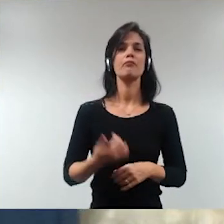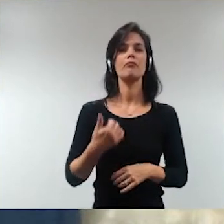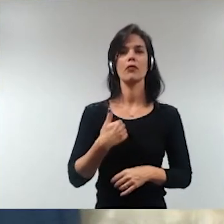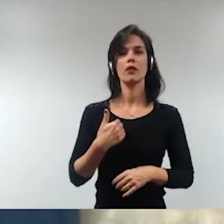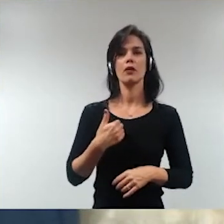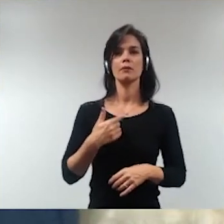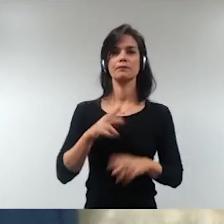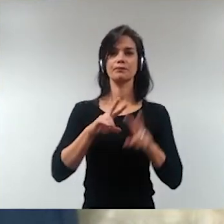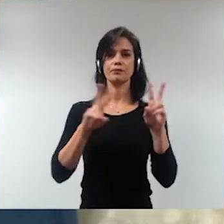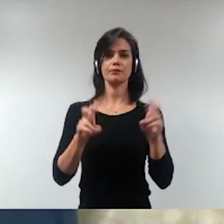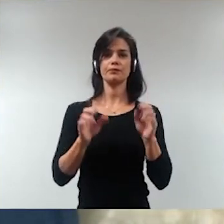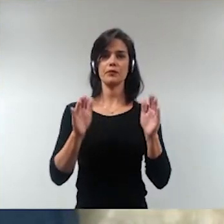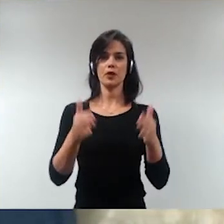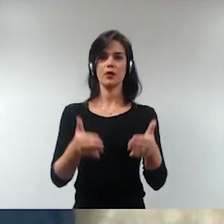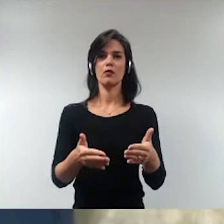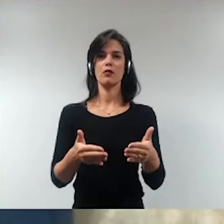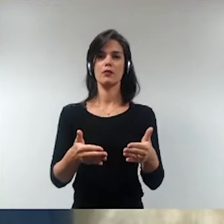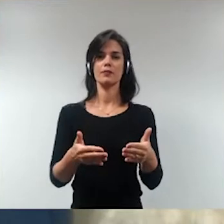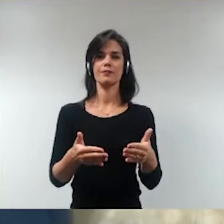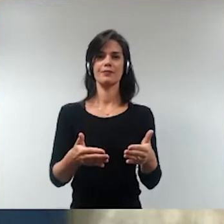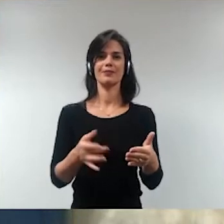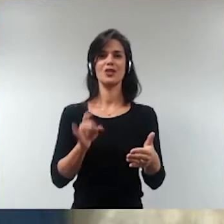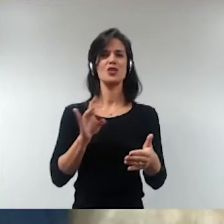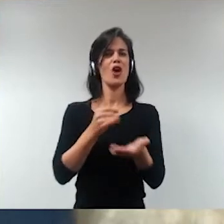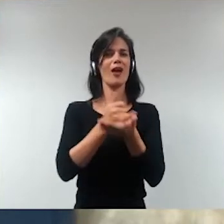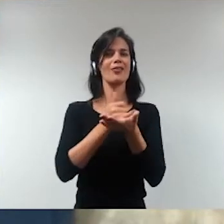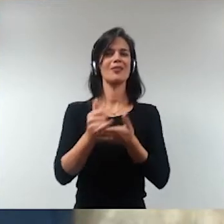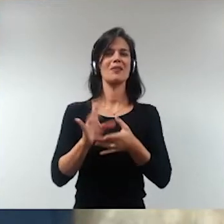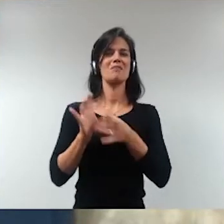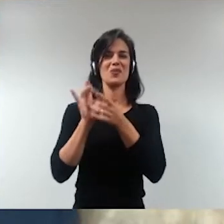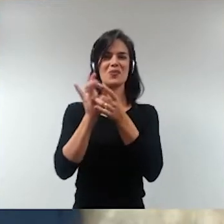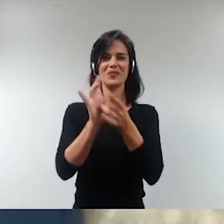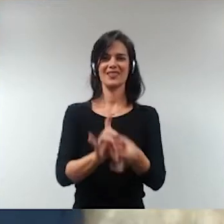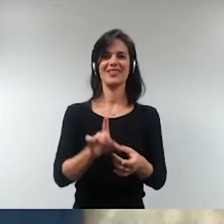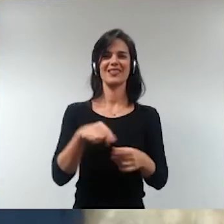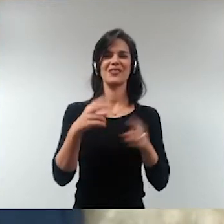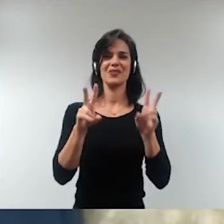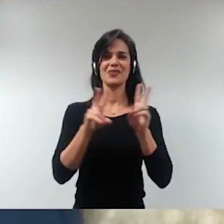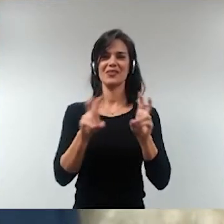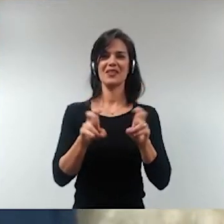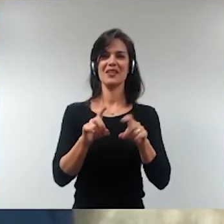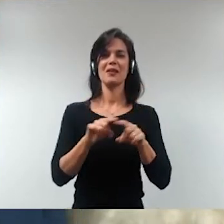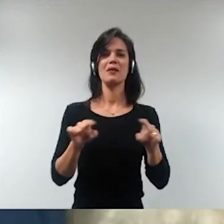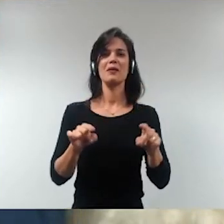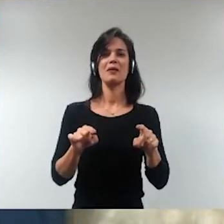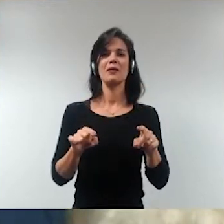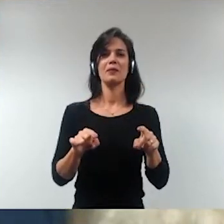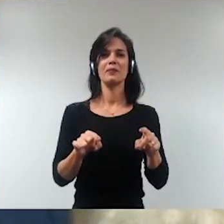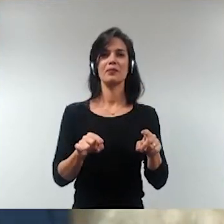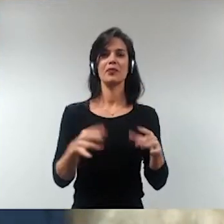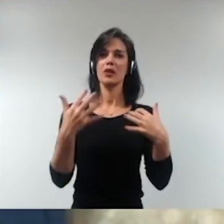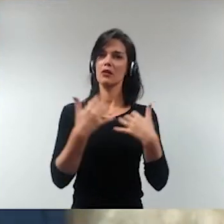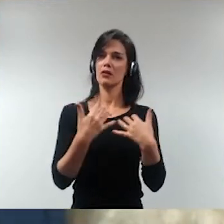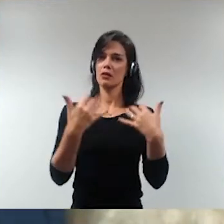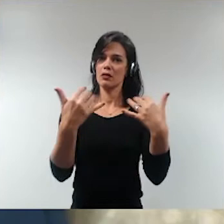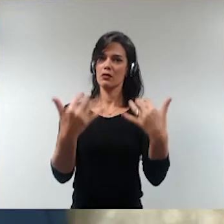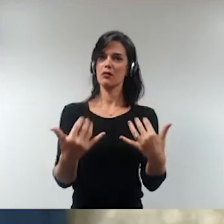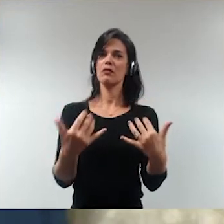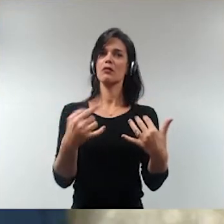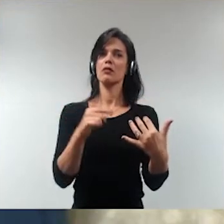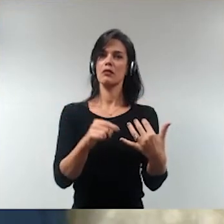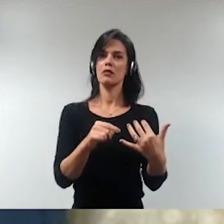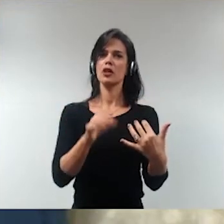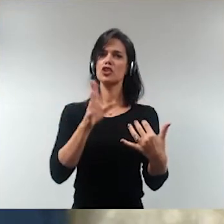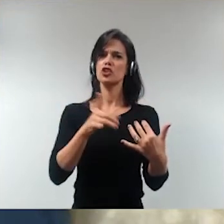realmente no nosso tema, esse preâmbulo foi só para contextualizar, mas nas sessões e audiências de julgamento, elas também